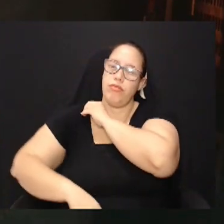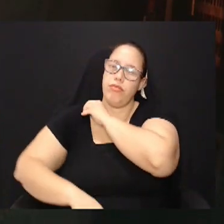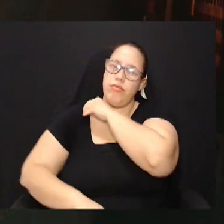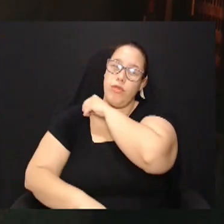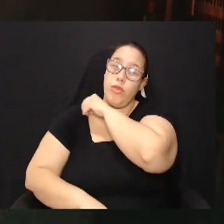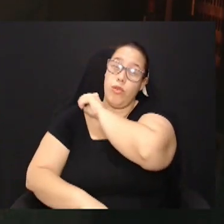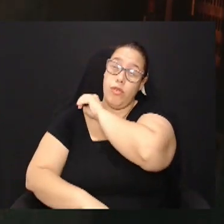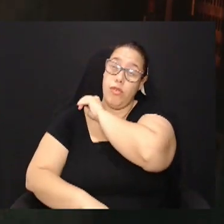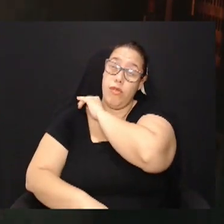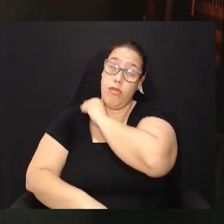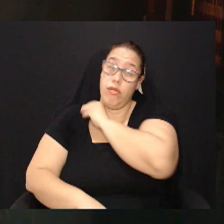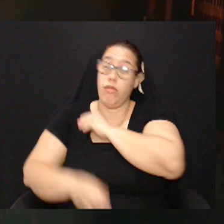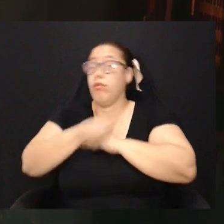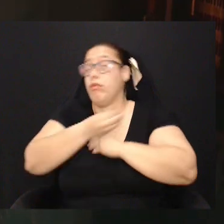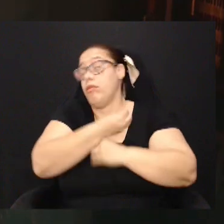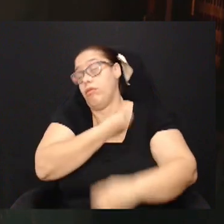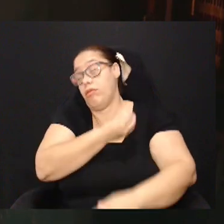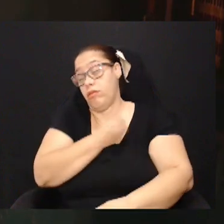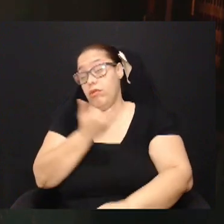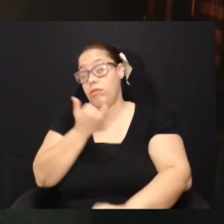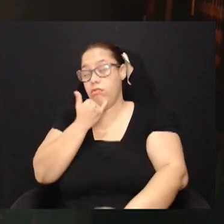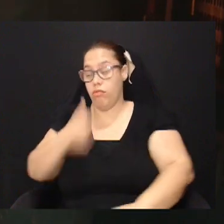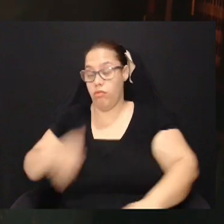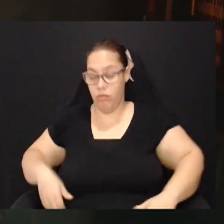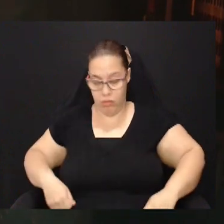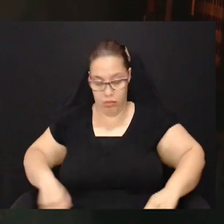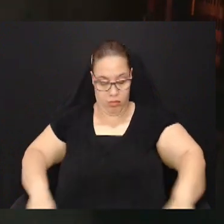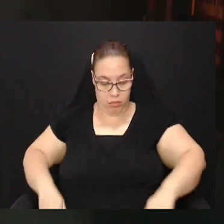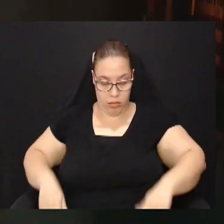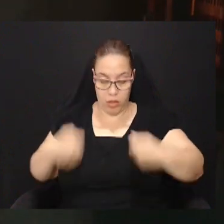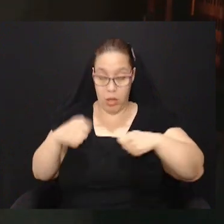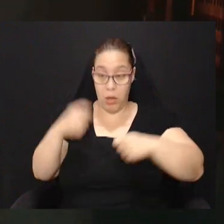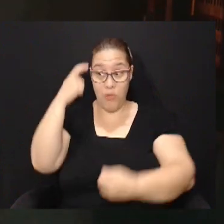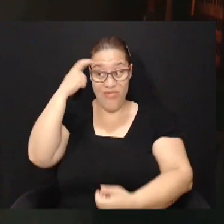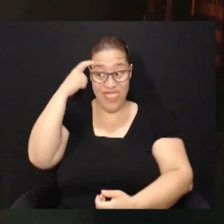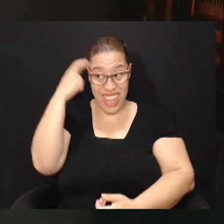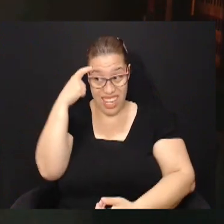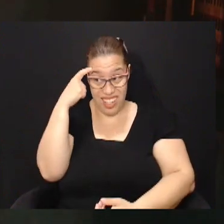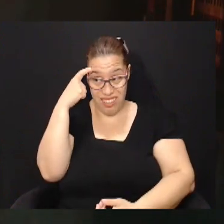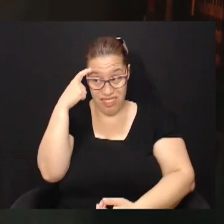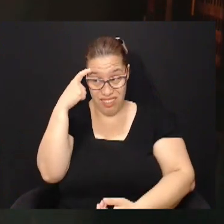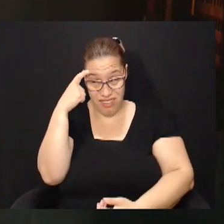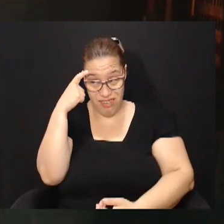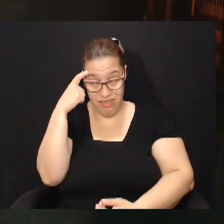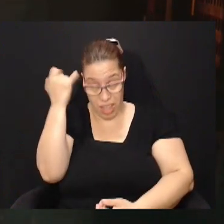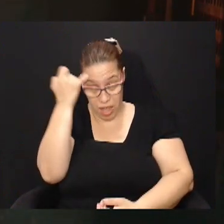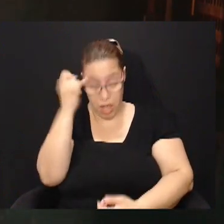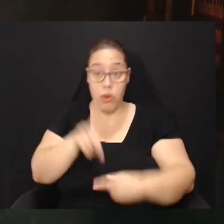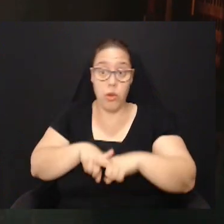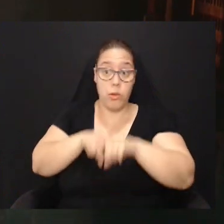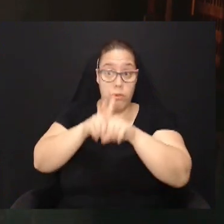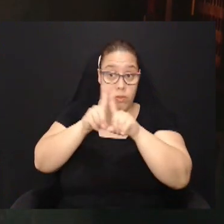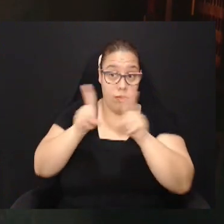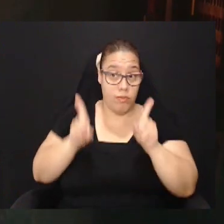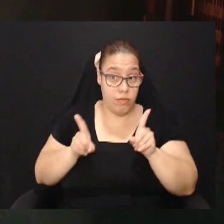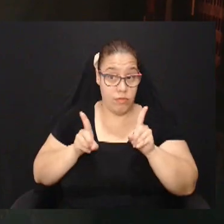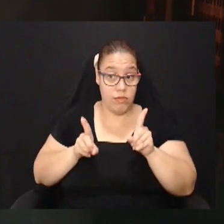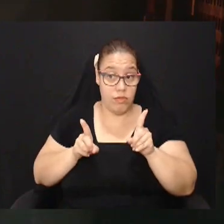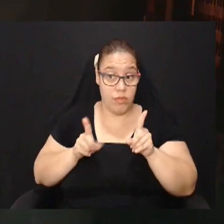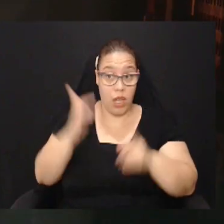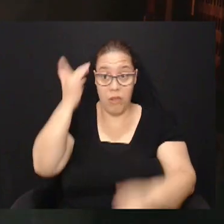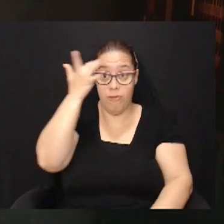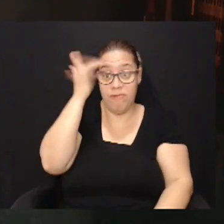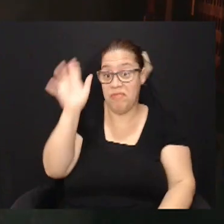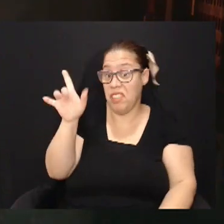gente Exato, precisa perfeito. ter um pouquinho de noção, né, sobre isso, mas a gente não sabe isso no dia a dia,